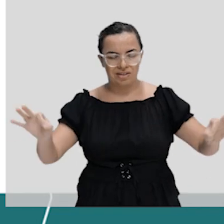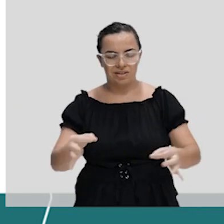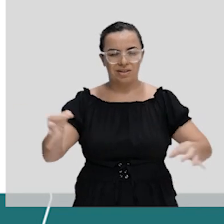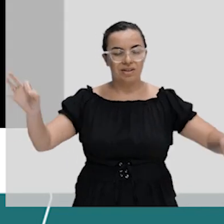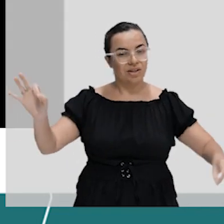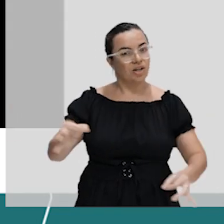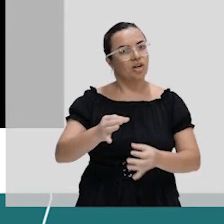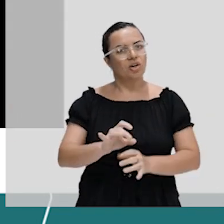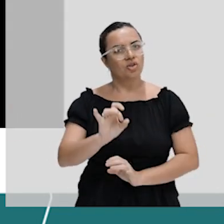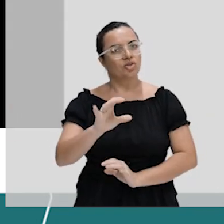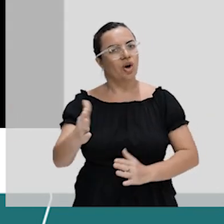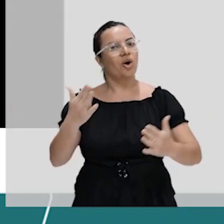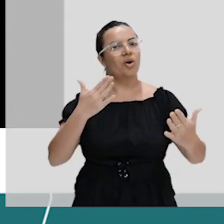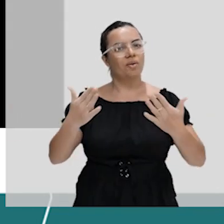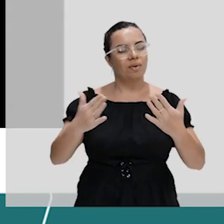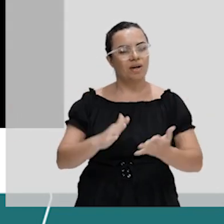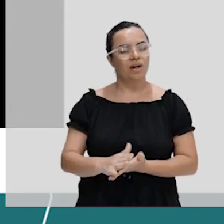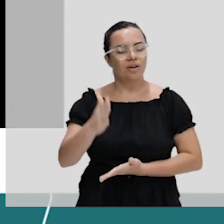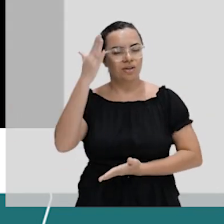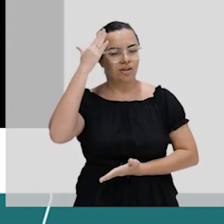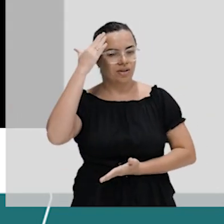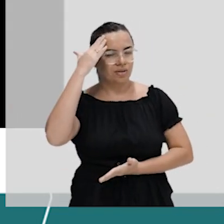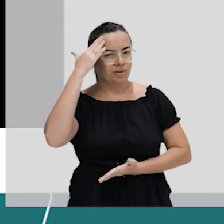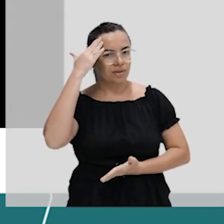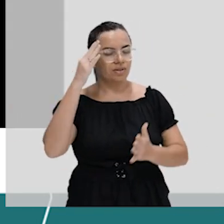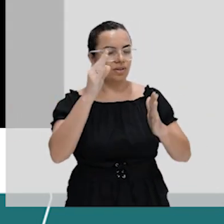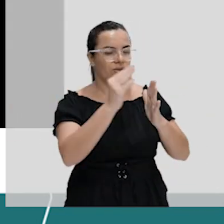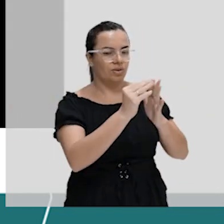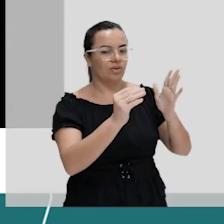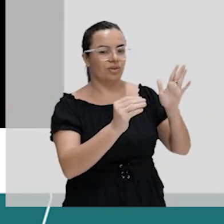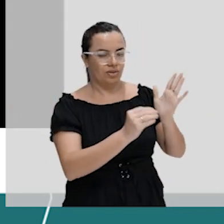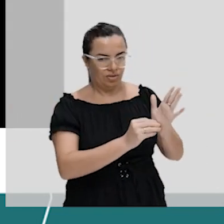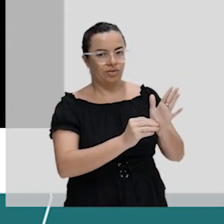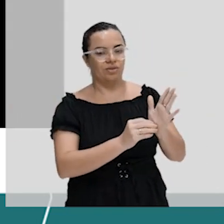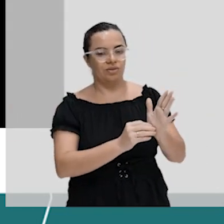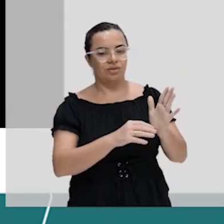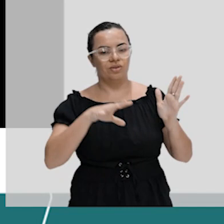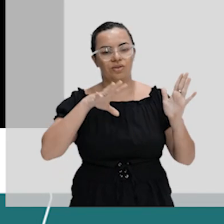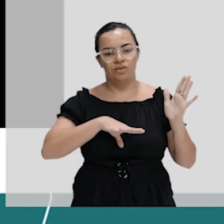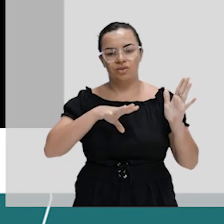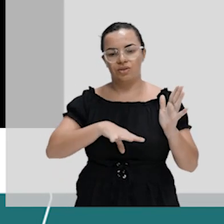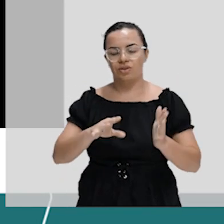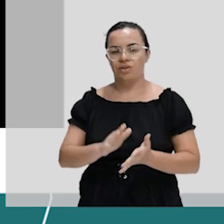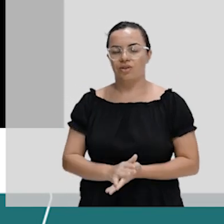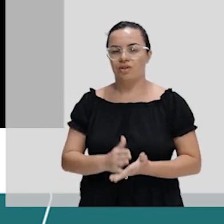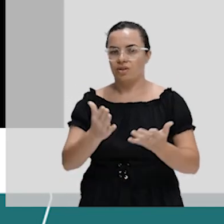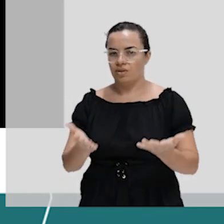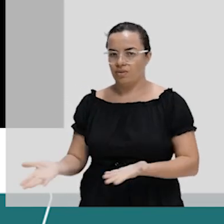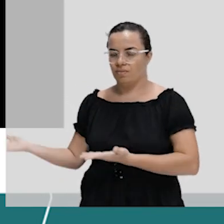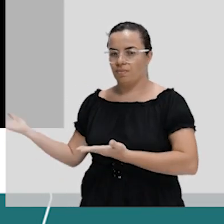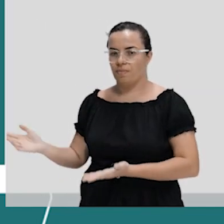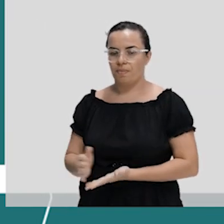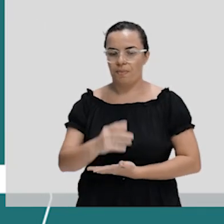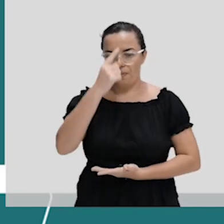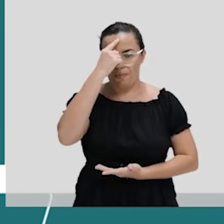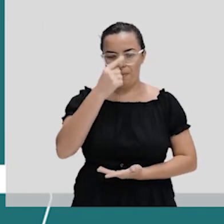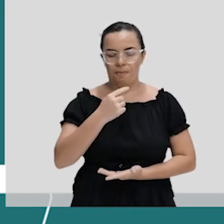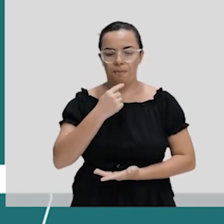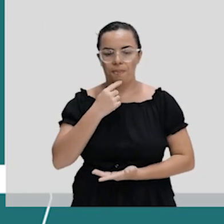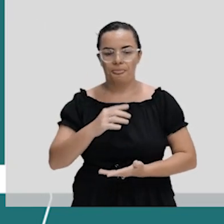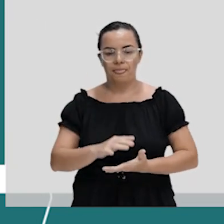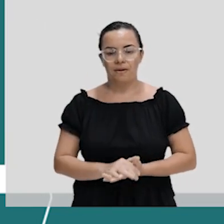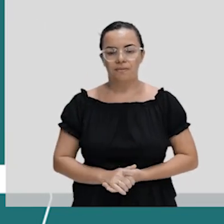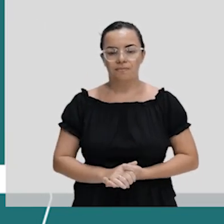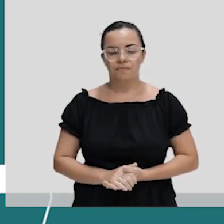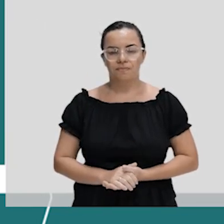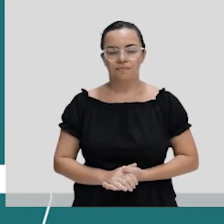que se trata essa aula. Olha aqui, eu até trouxe aqui as mãos do maestro, do regente, né? Também chamado de maestro.